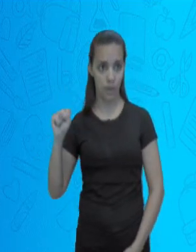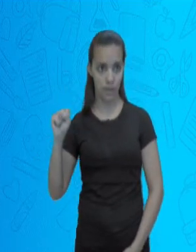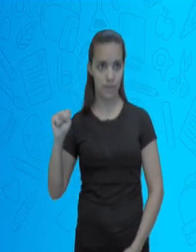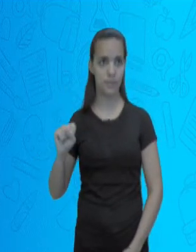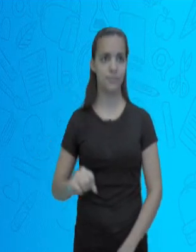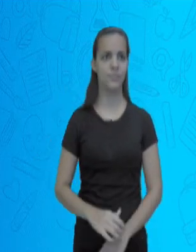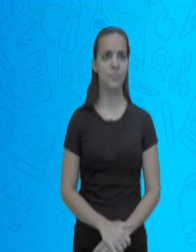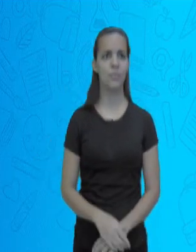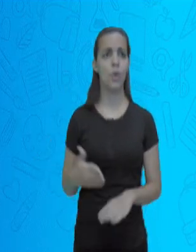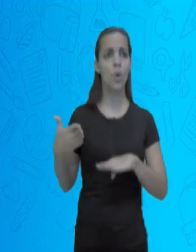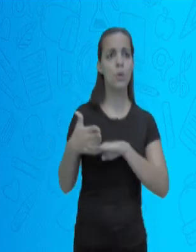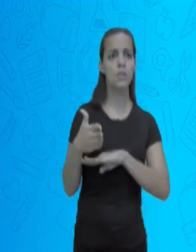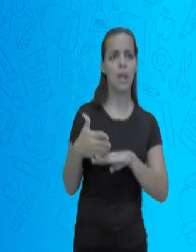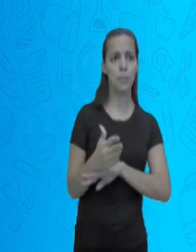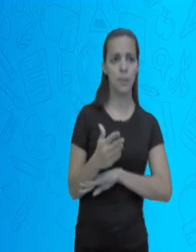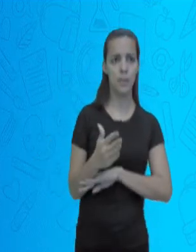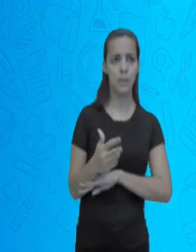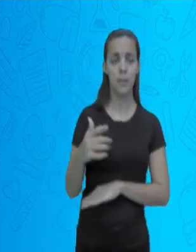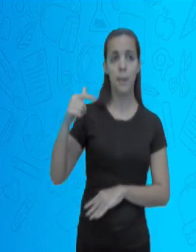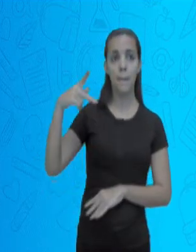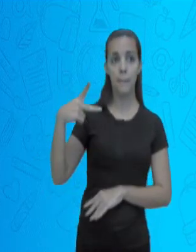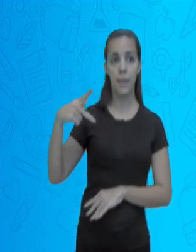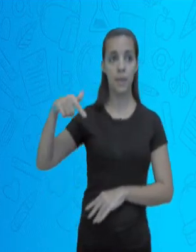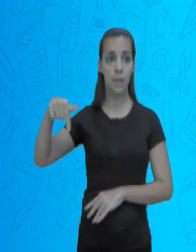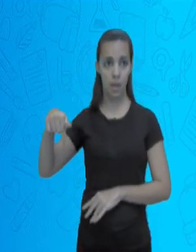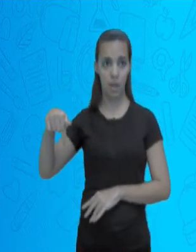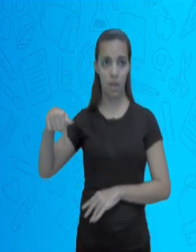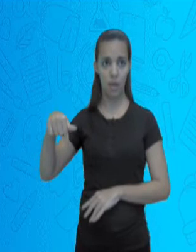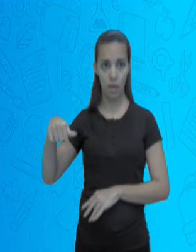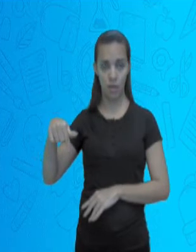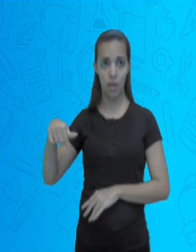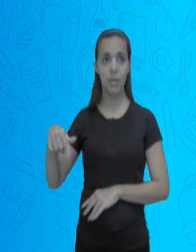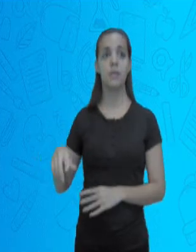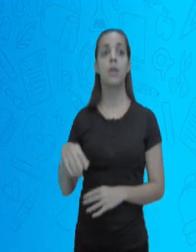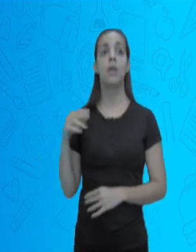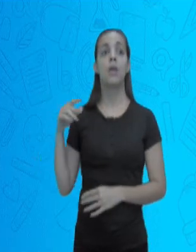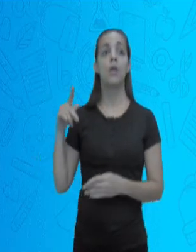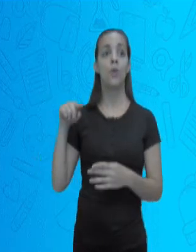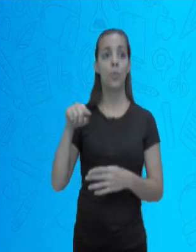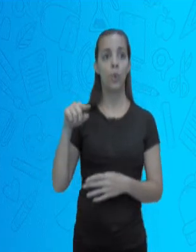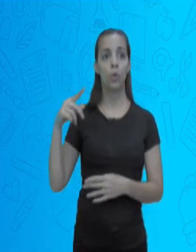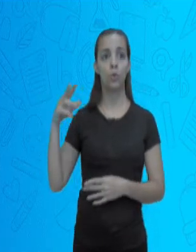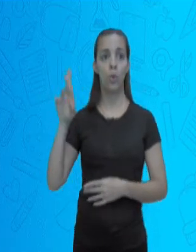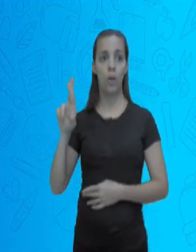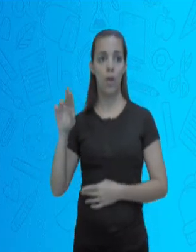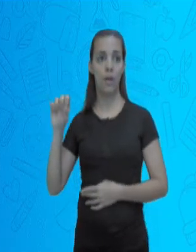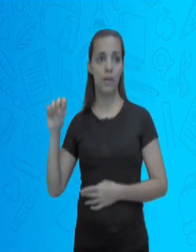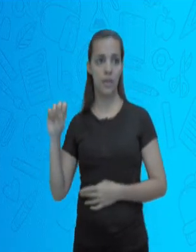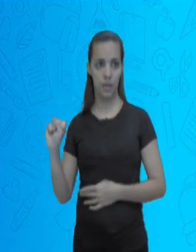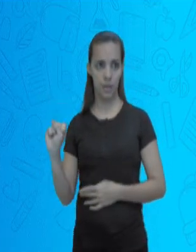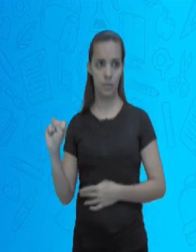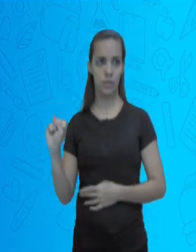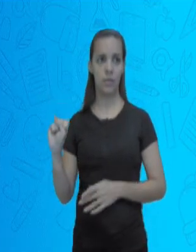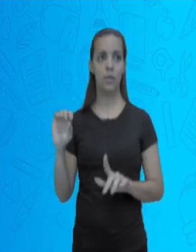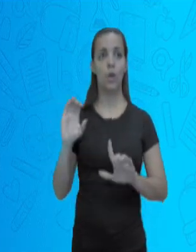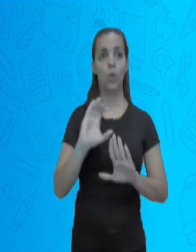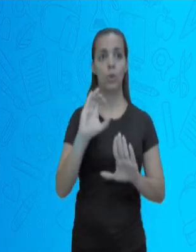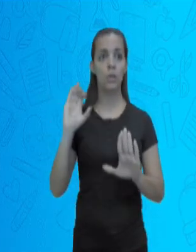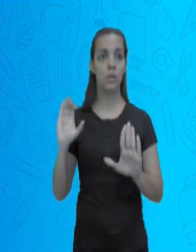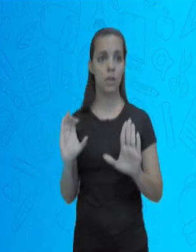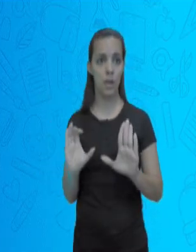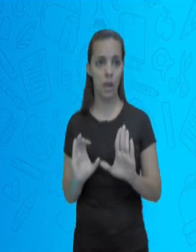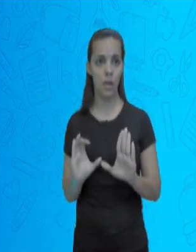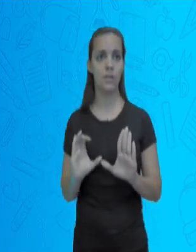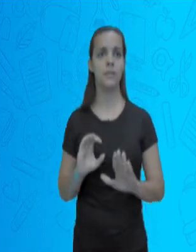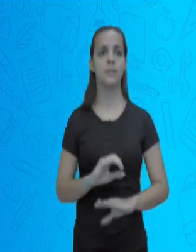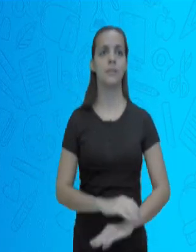Os segmentos PQ e RS, eles são colineares, porque eles estão